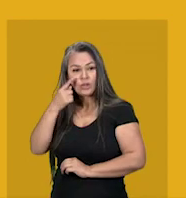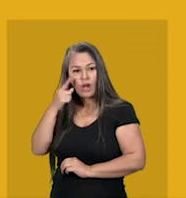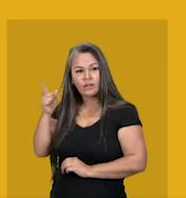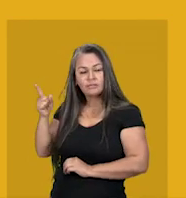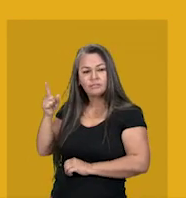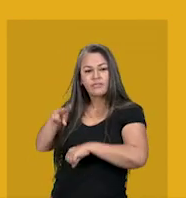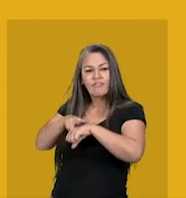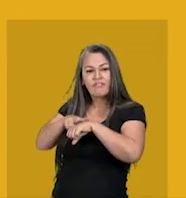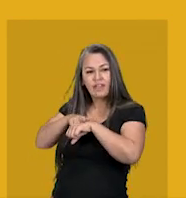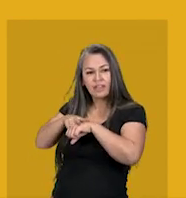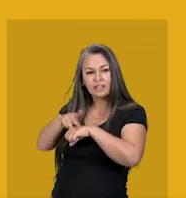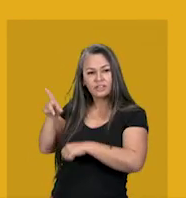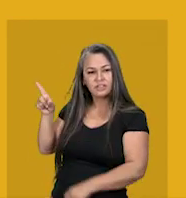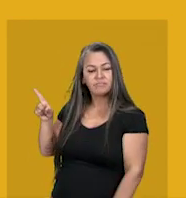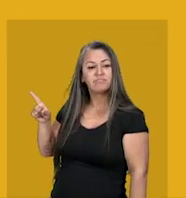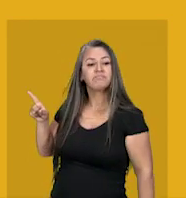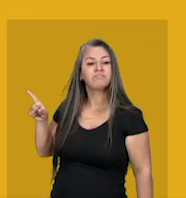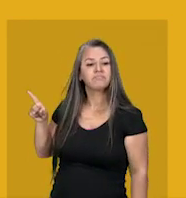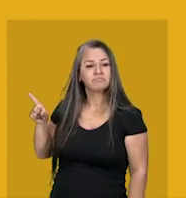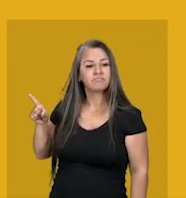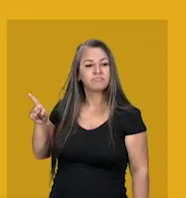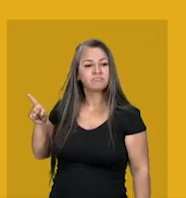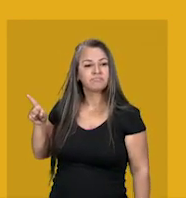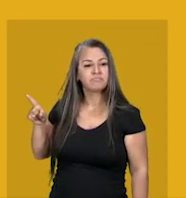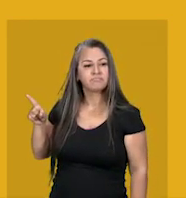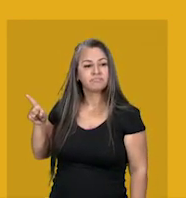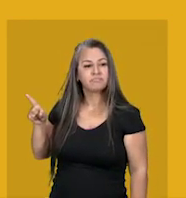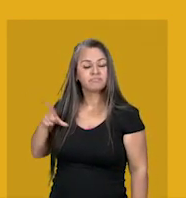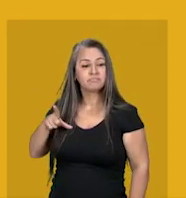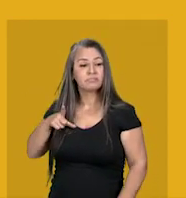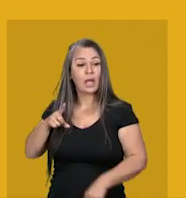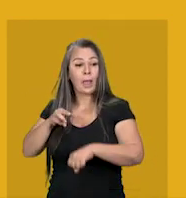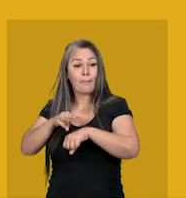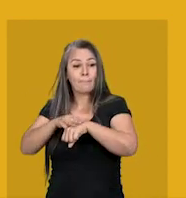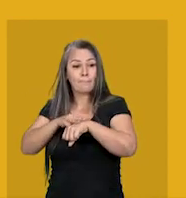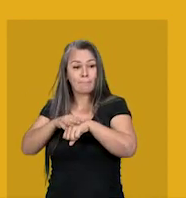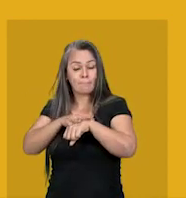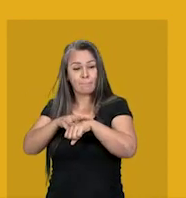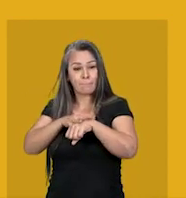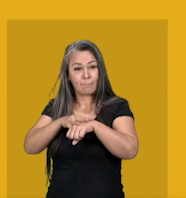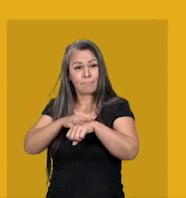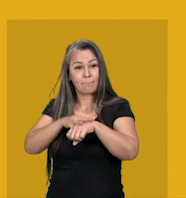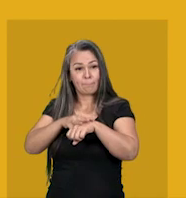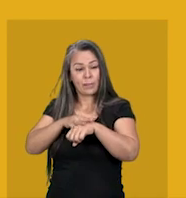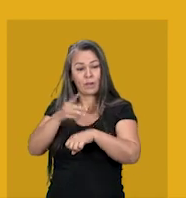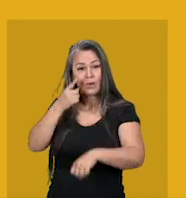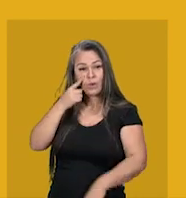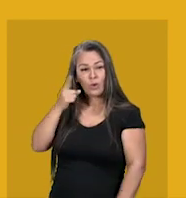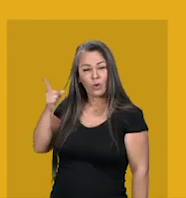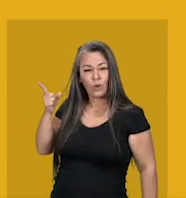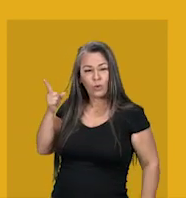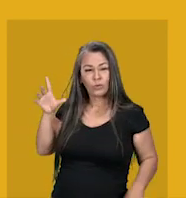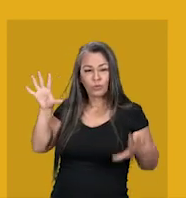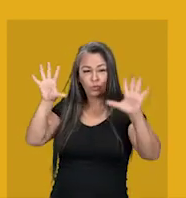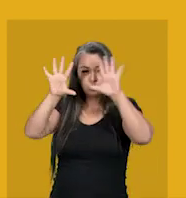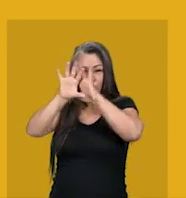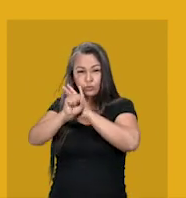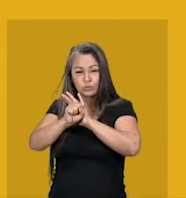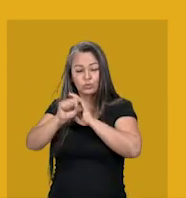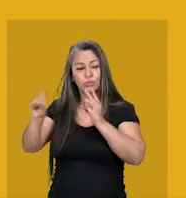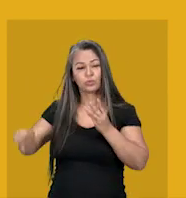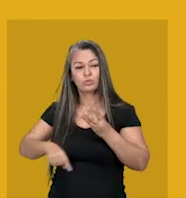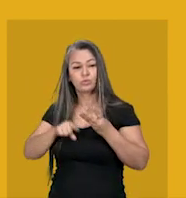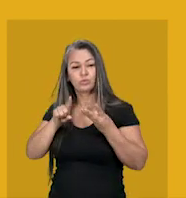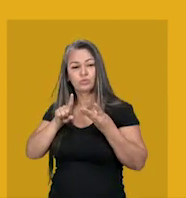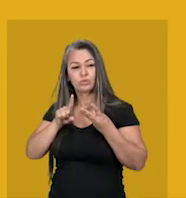savanas africanas, né? E as florestas equatorial úmida aí, tropical e equatorial, que vão ser o destaque das regiões onde você